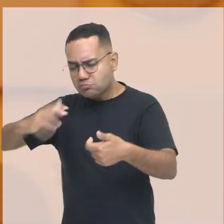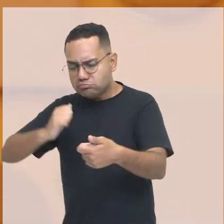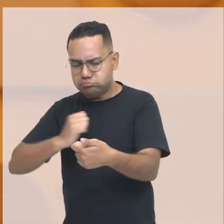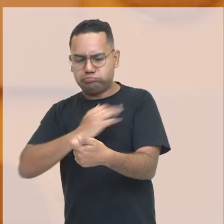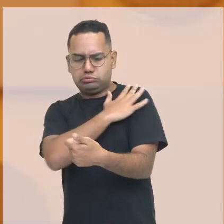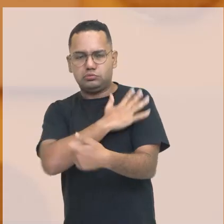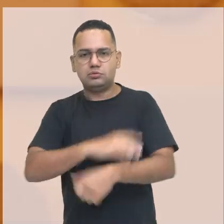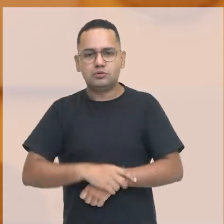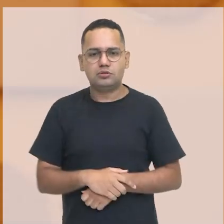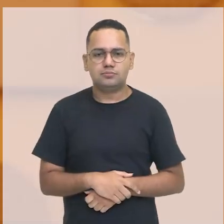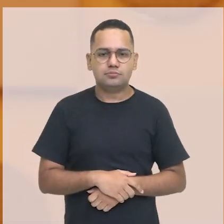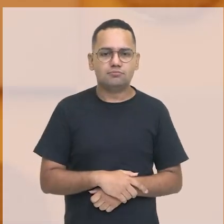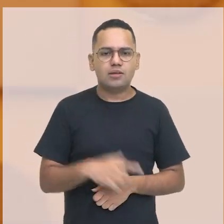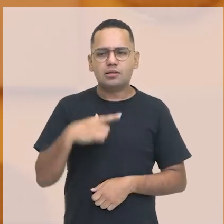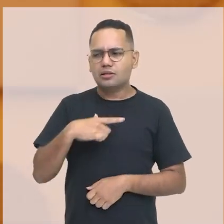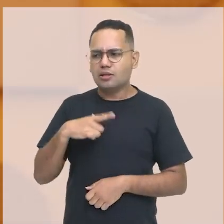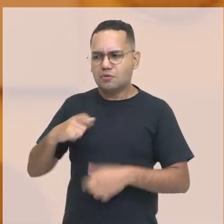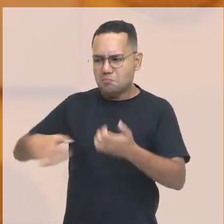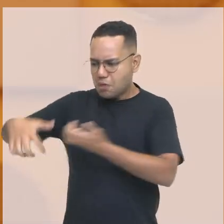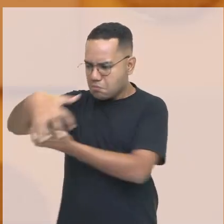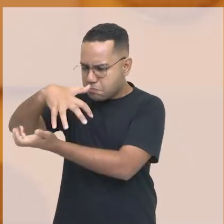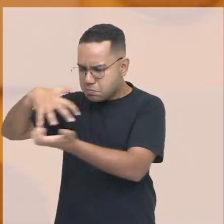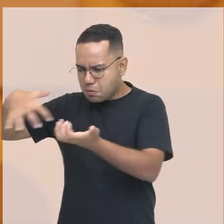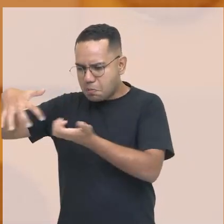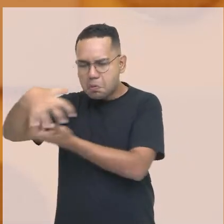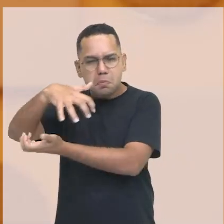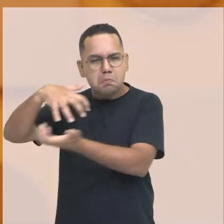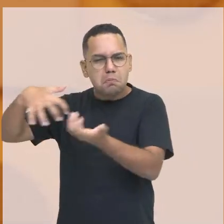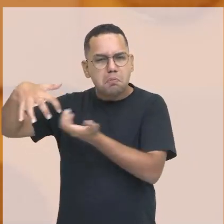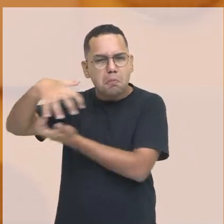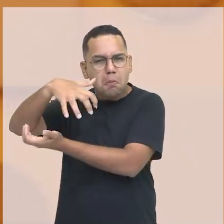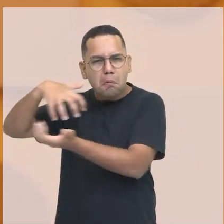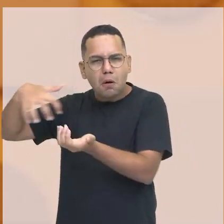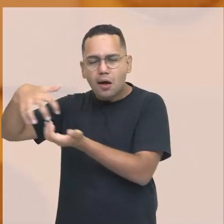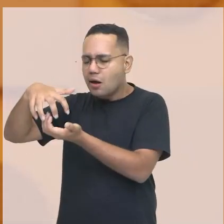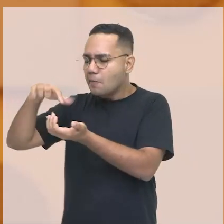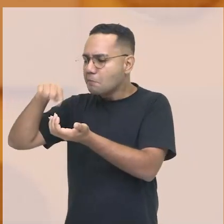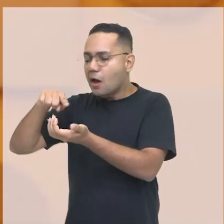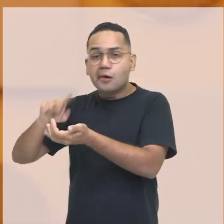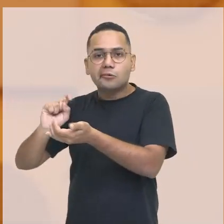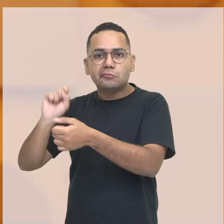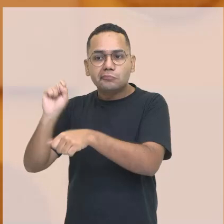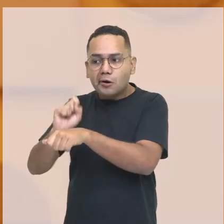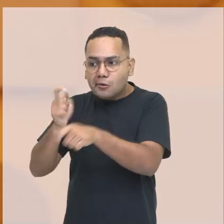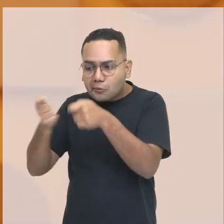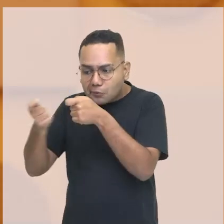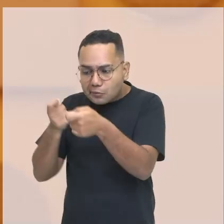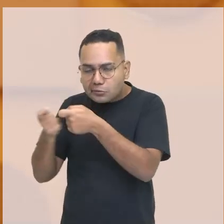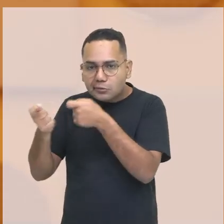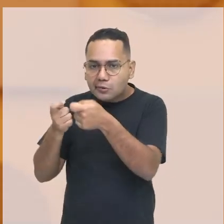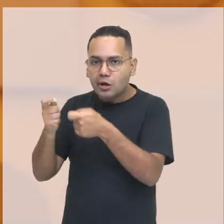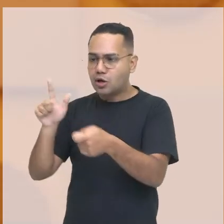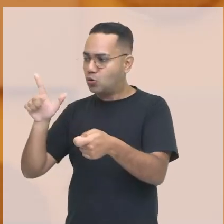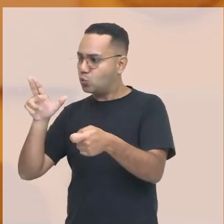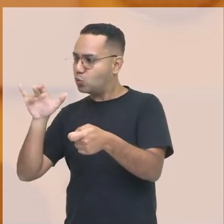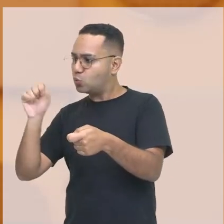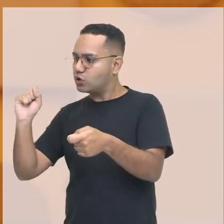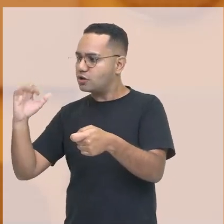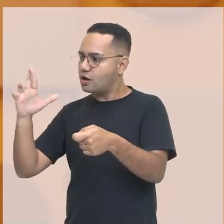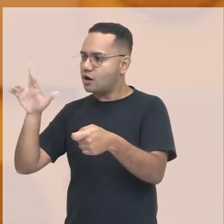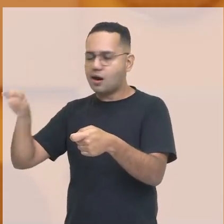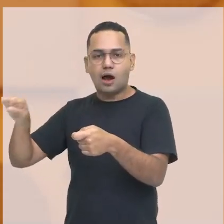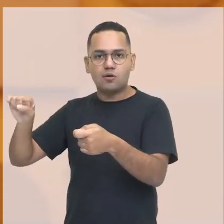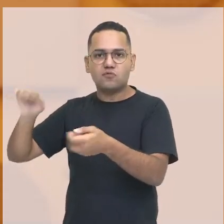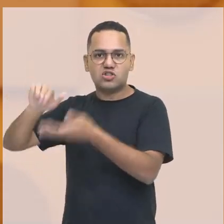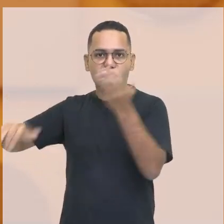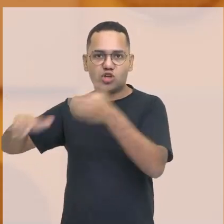quartéis. Essa rebelião ela foi sufocada. O Luiz Carlos Prestes também de certa forma, foi rechaçado. A